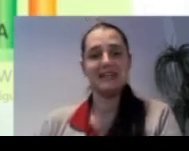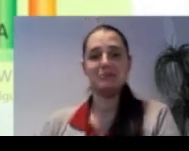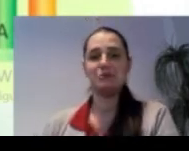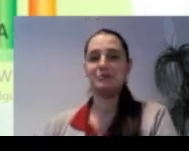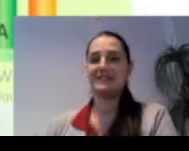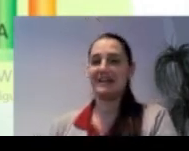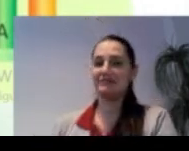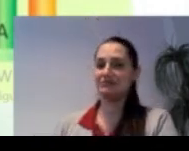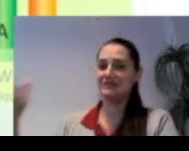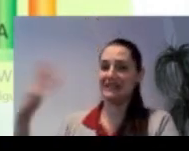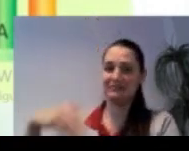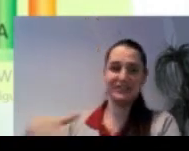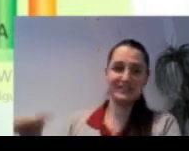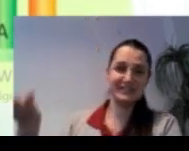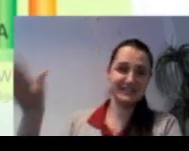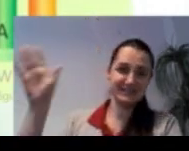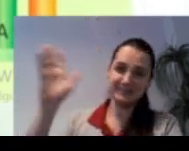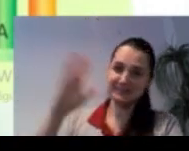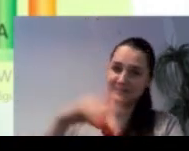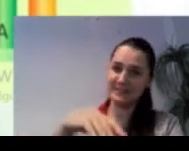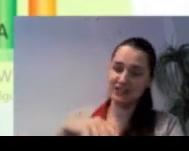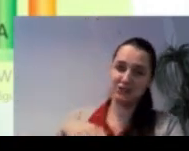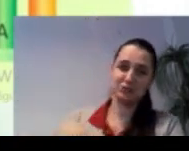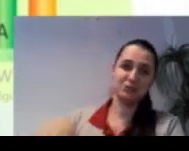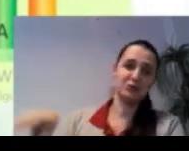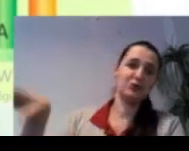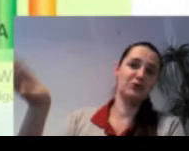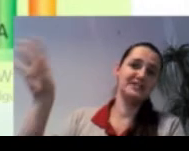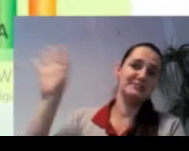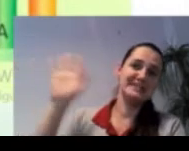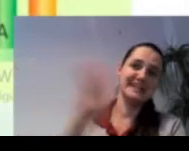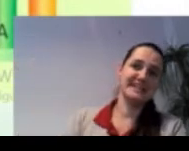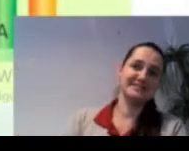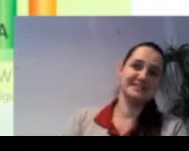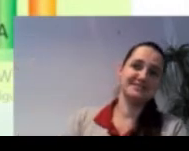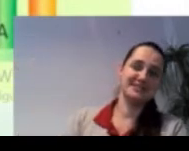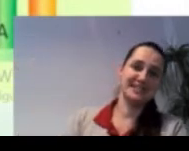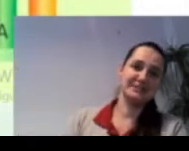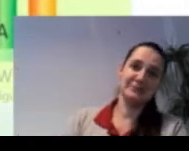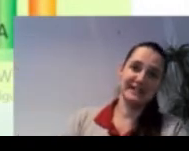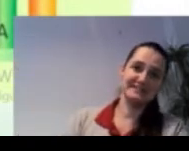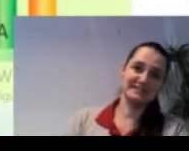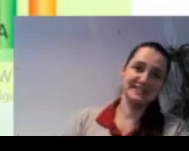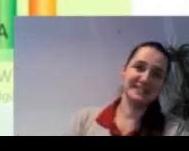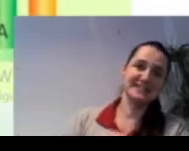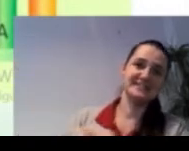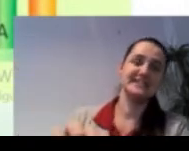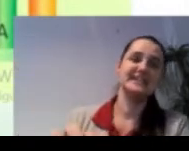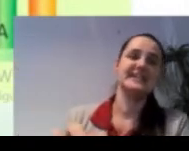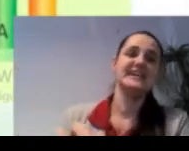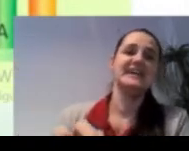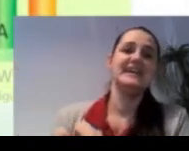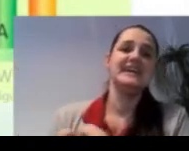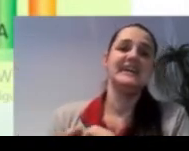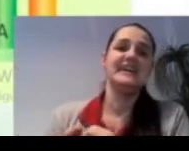gente rebobinar, voltar a fita de toda a matéria. Vocês vão ter que lembrar do